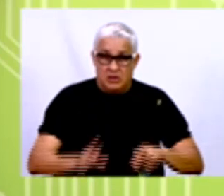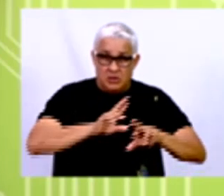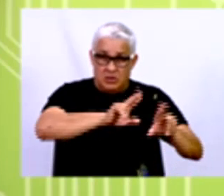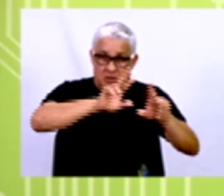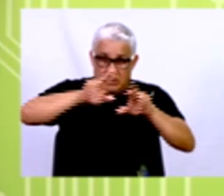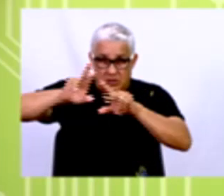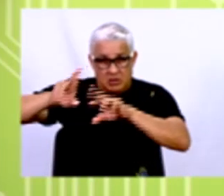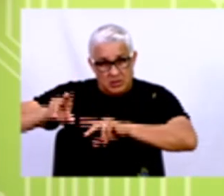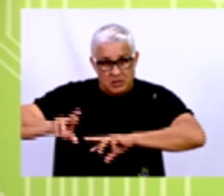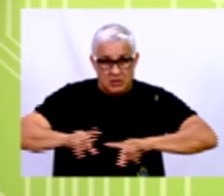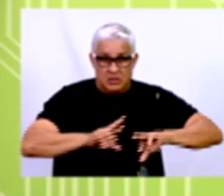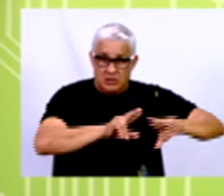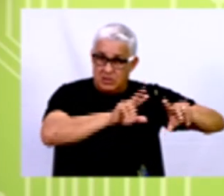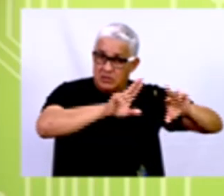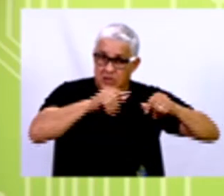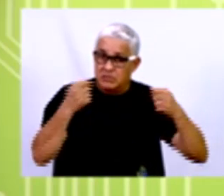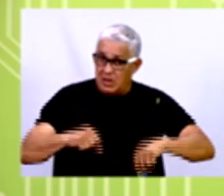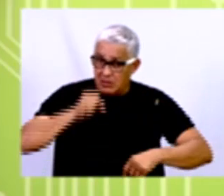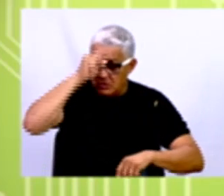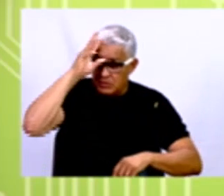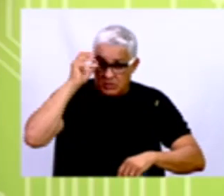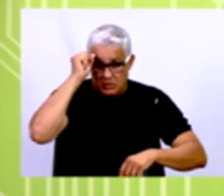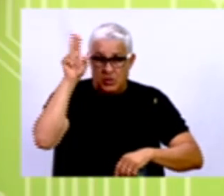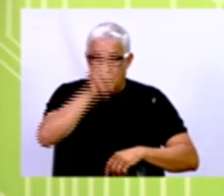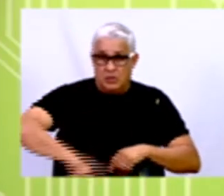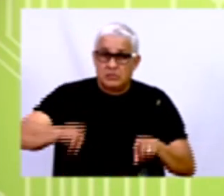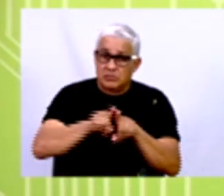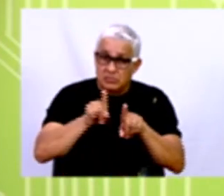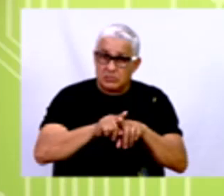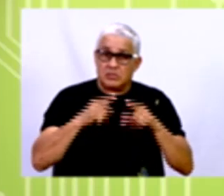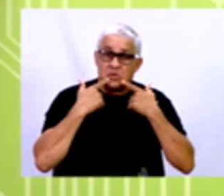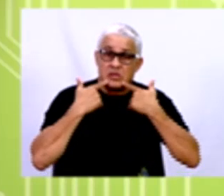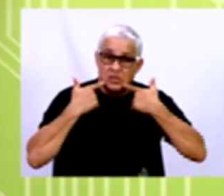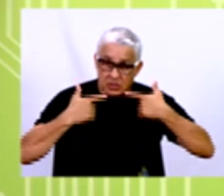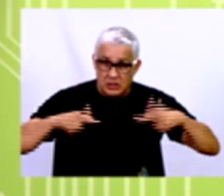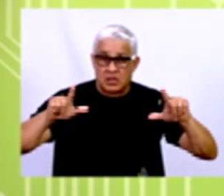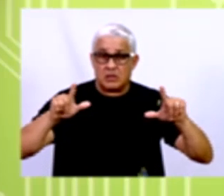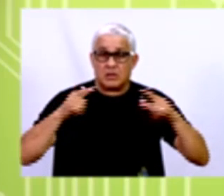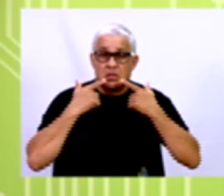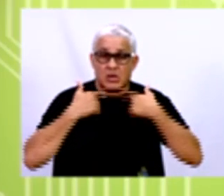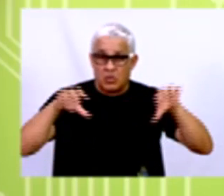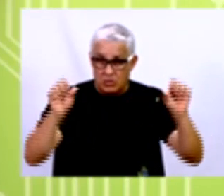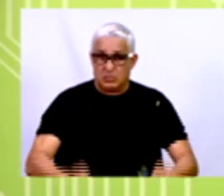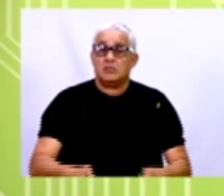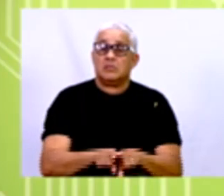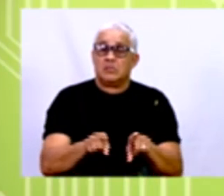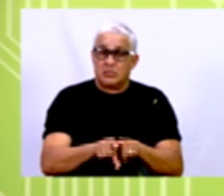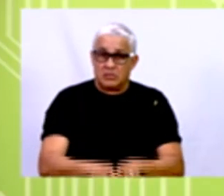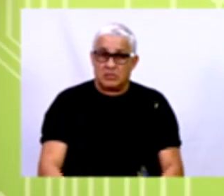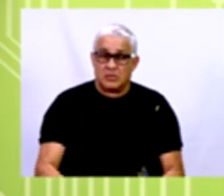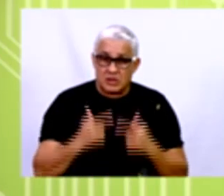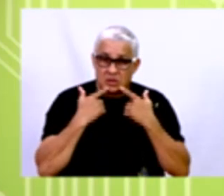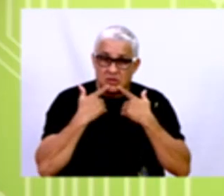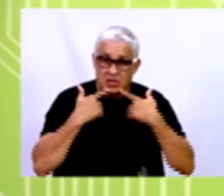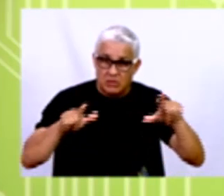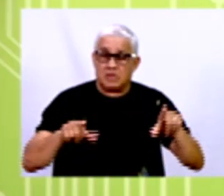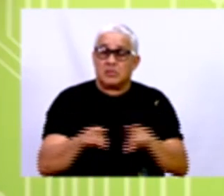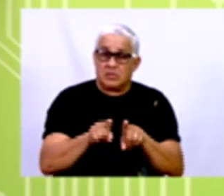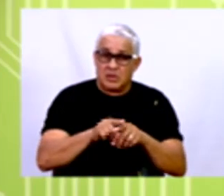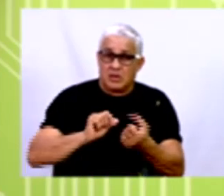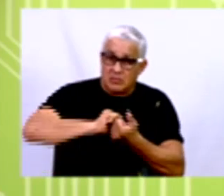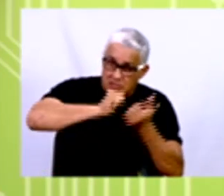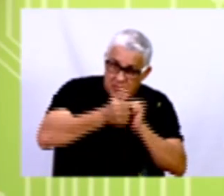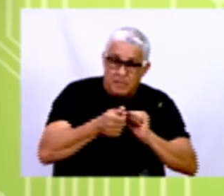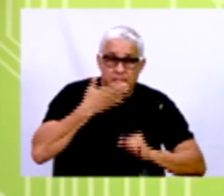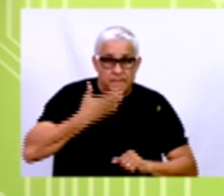assim também vai acontecer com a linguagem. Nós vamos selecionar aquela linguagem mais adequada a